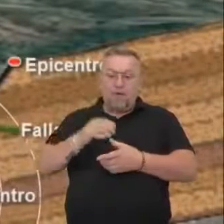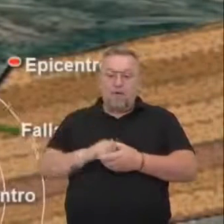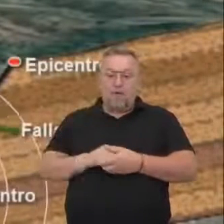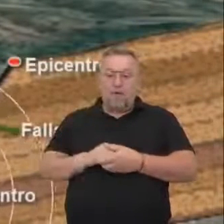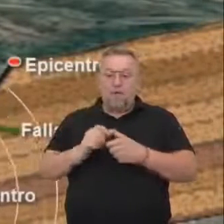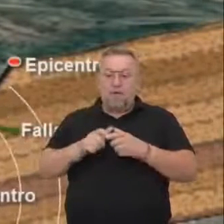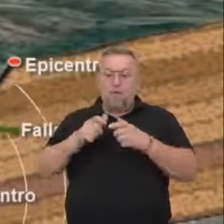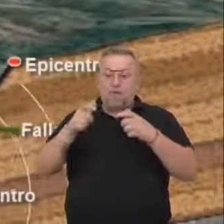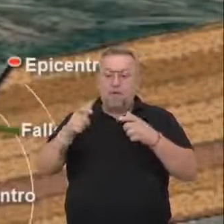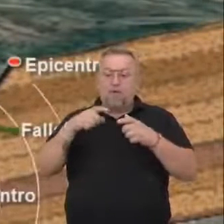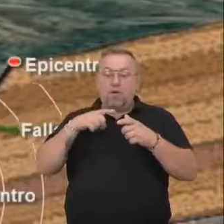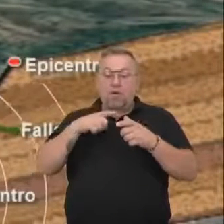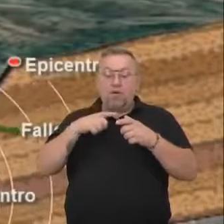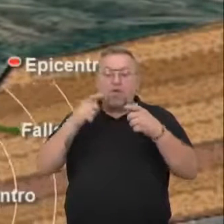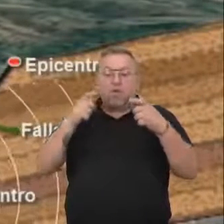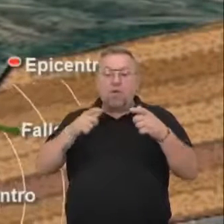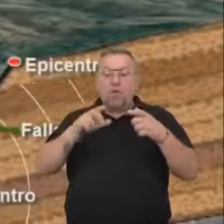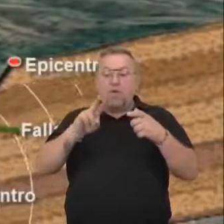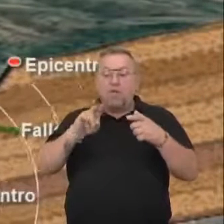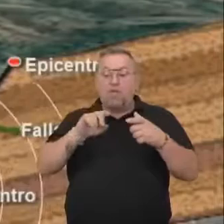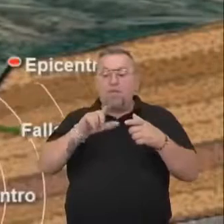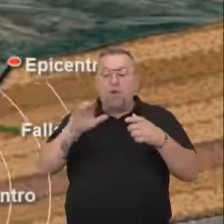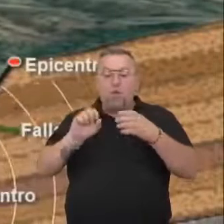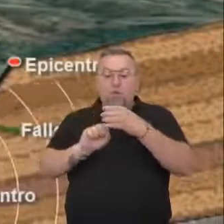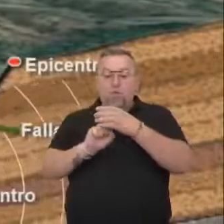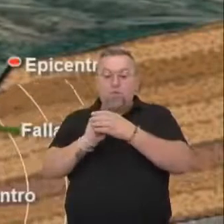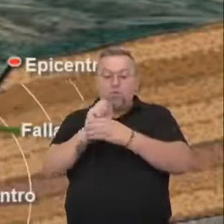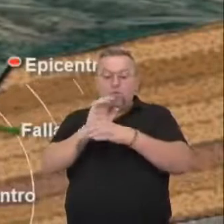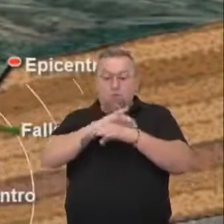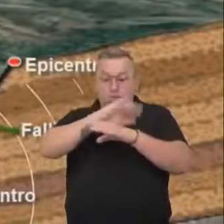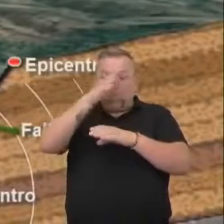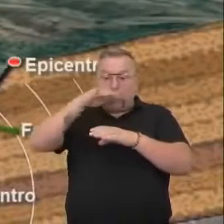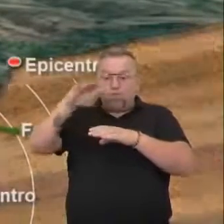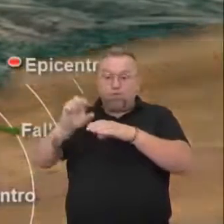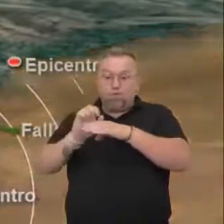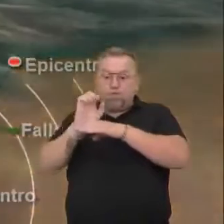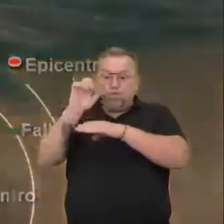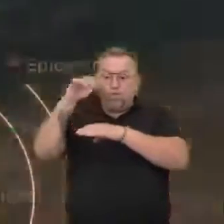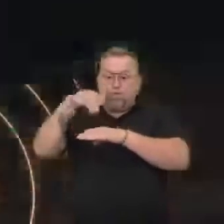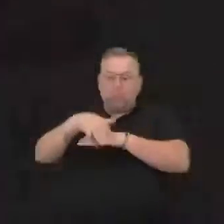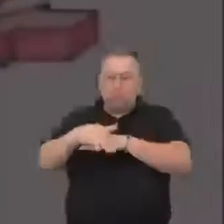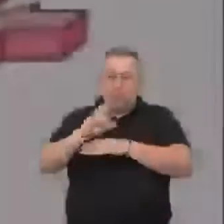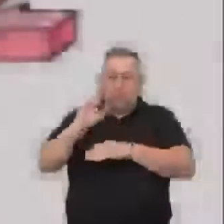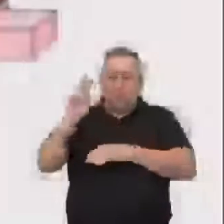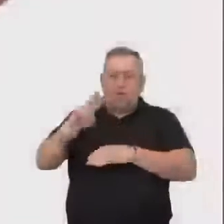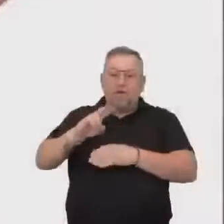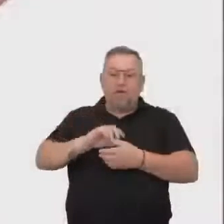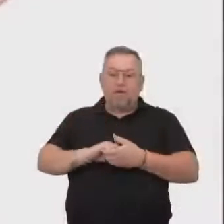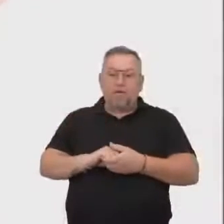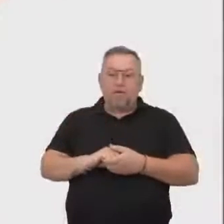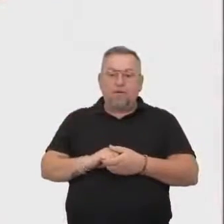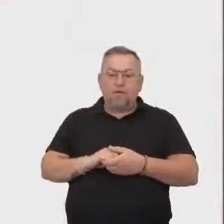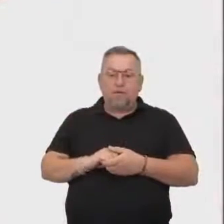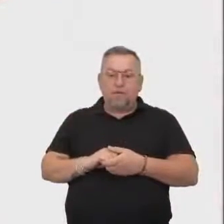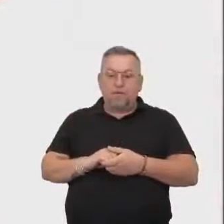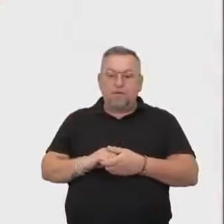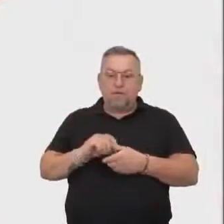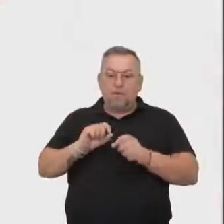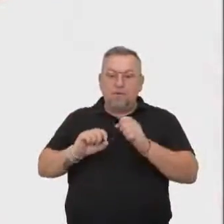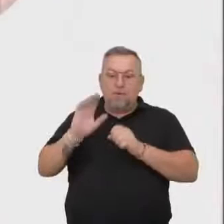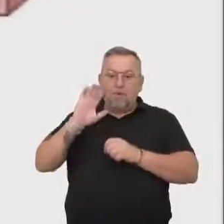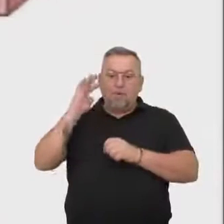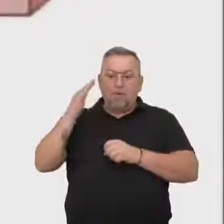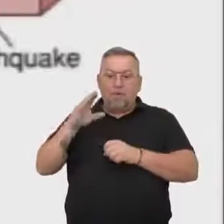maior contingente de vulcões. E aí mostra, né, a relação aí do hipocentro e do epicentro, né? O epicentro é